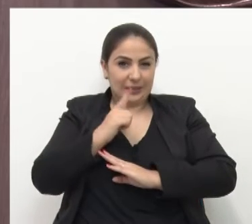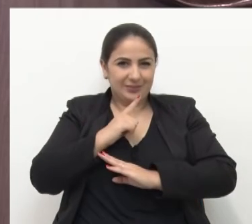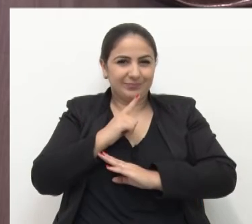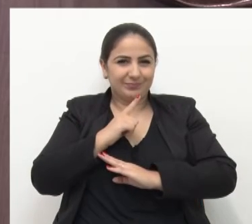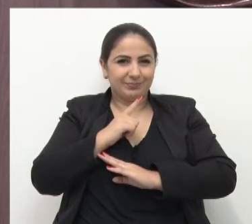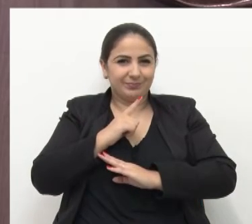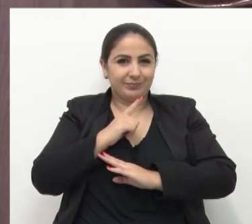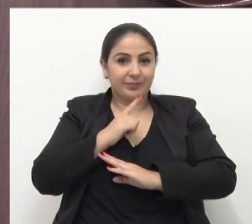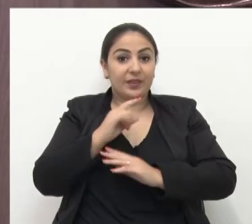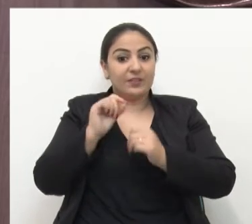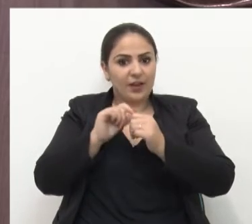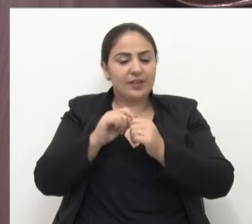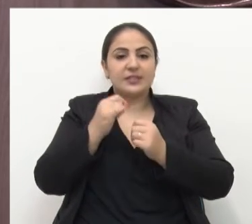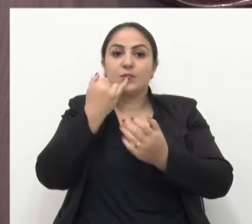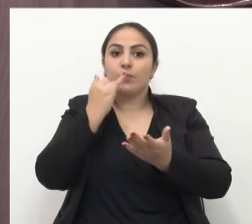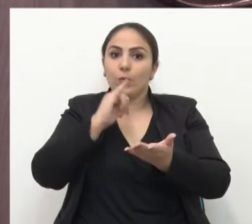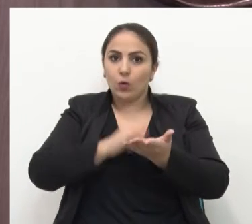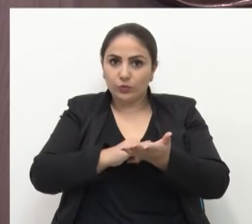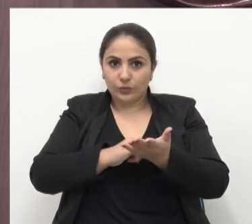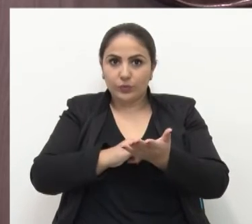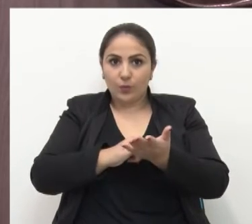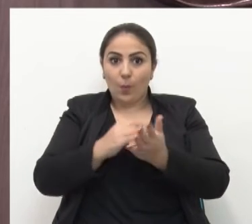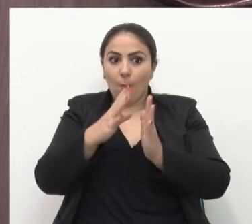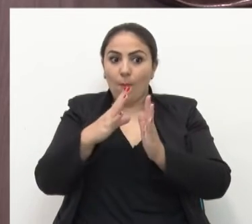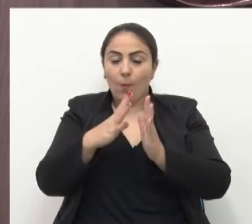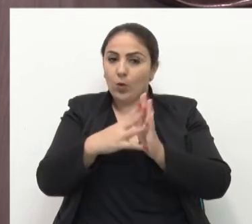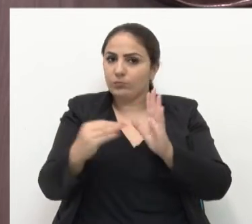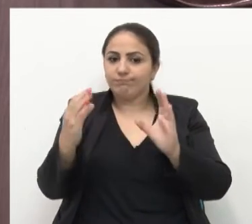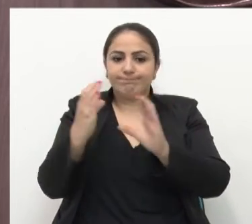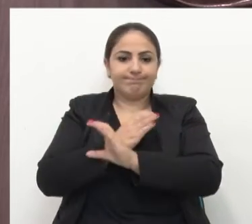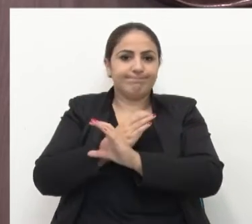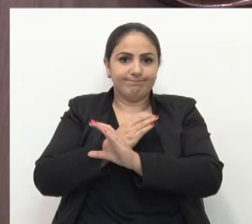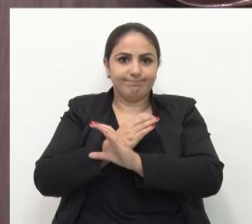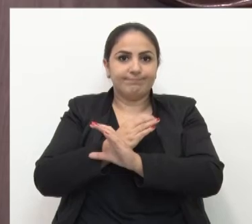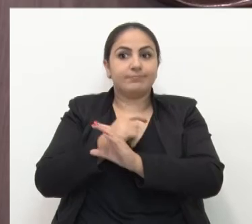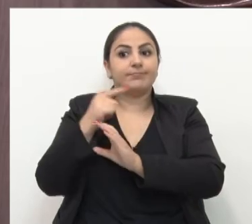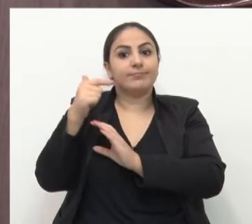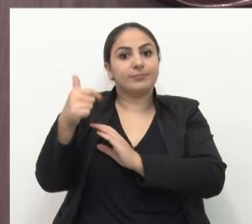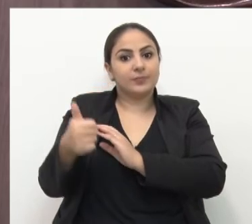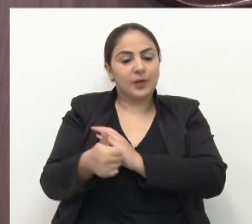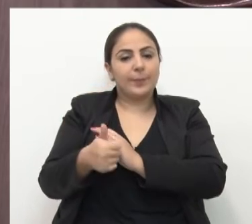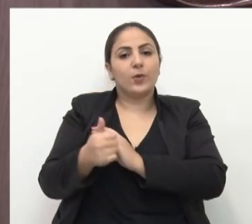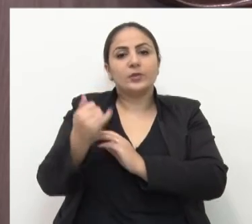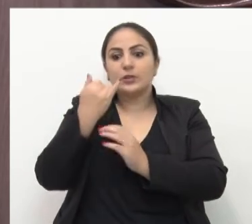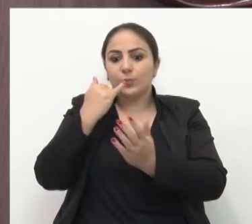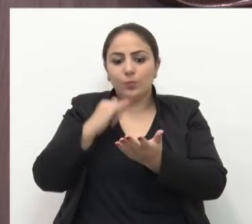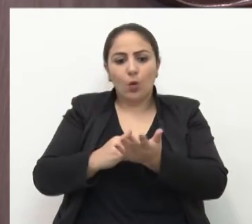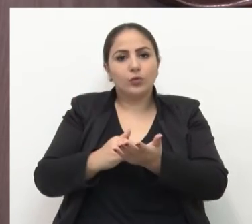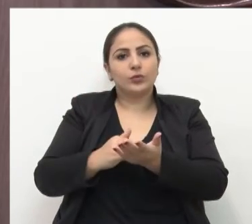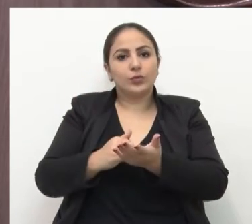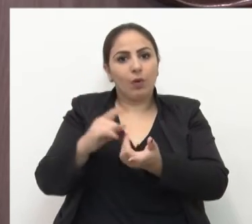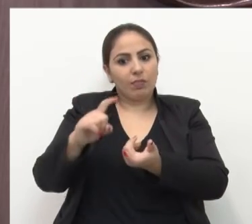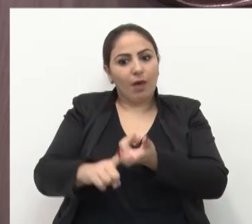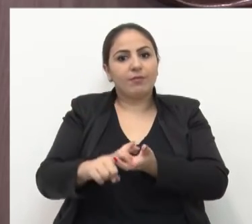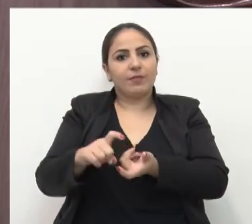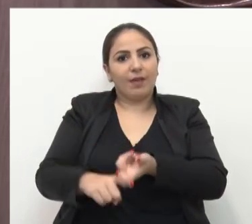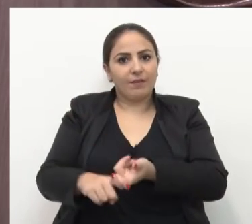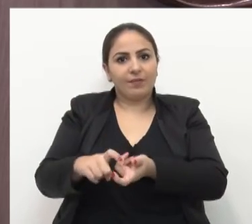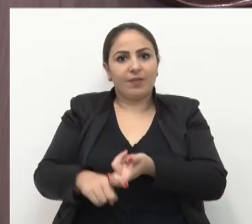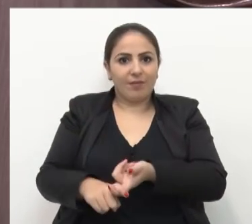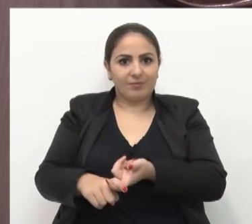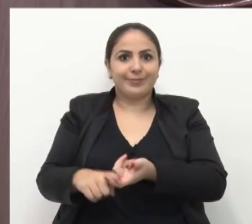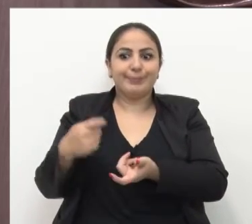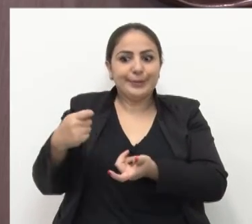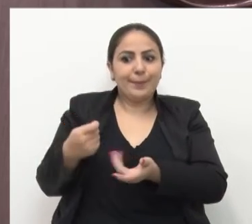afastar a a declaração no modelo completo e tem imposto devido então